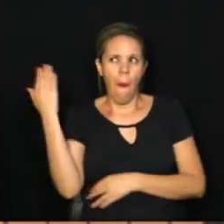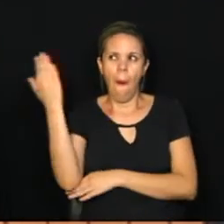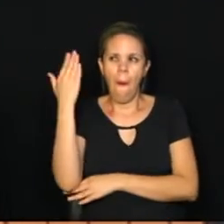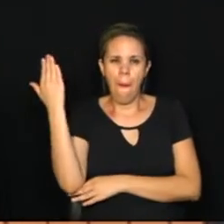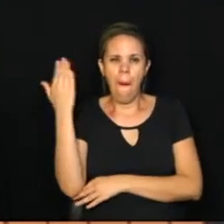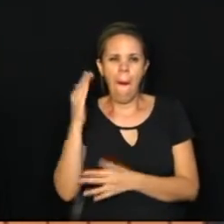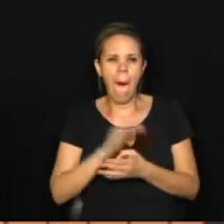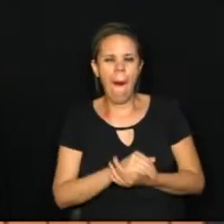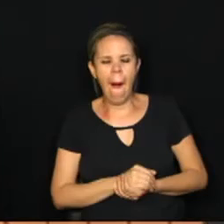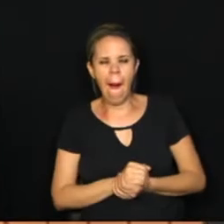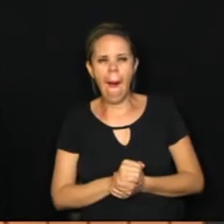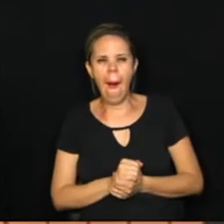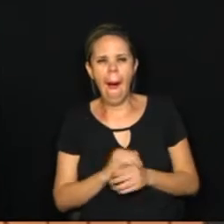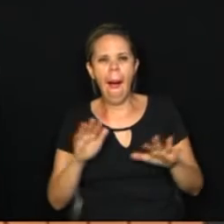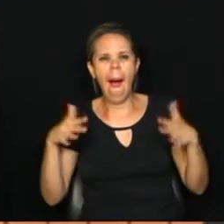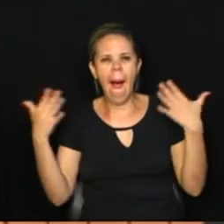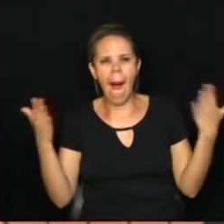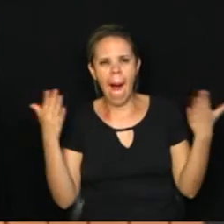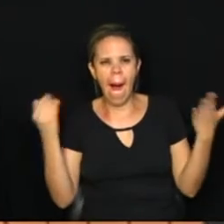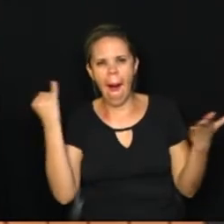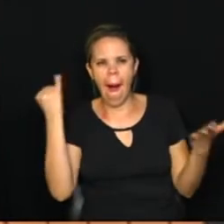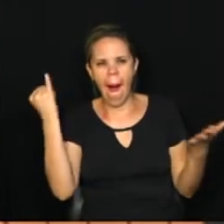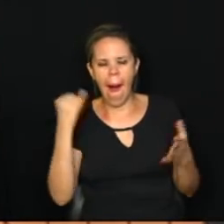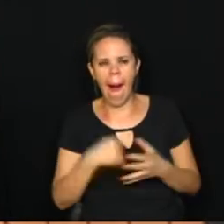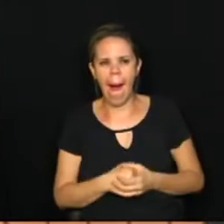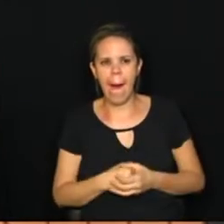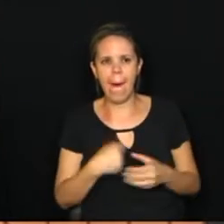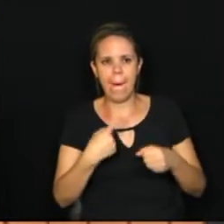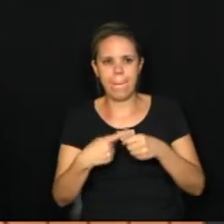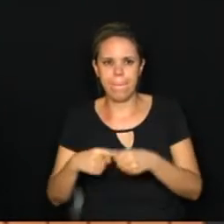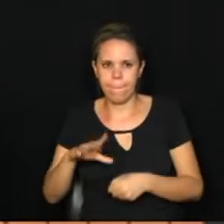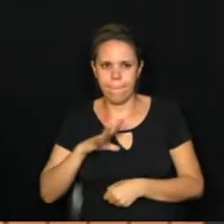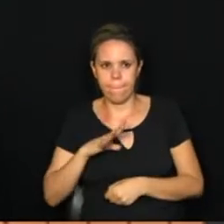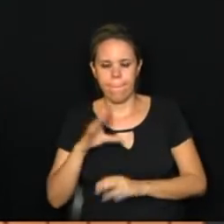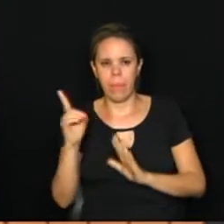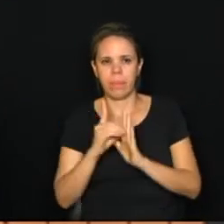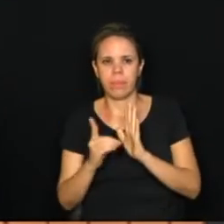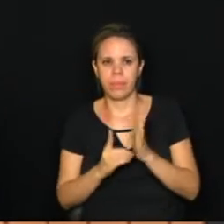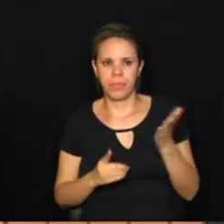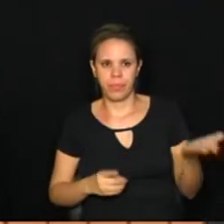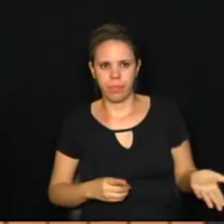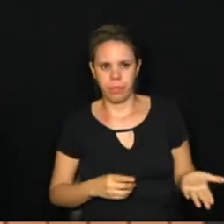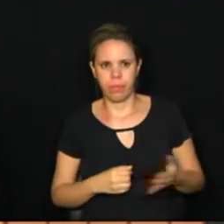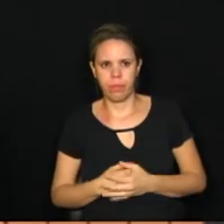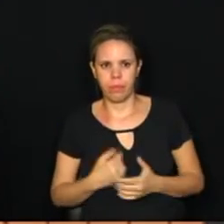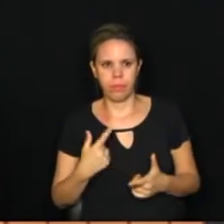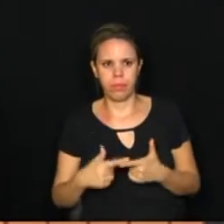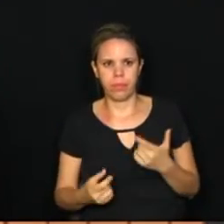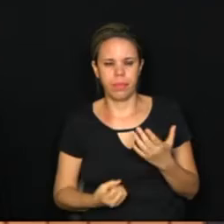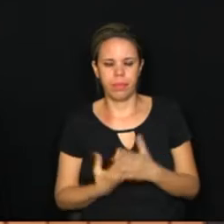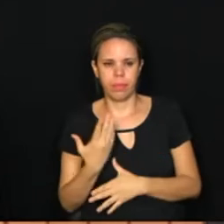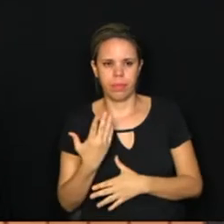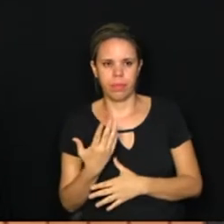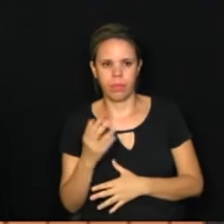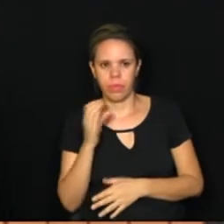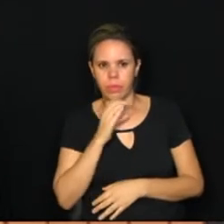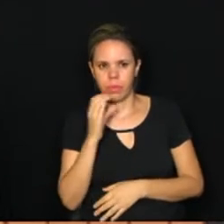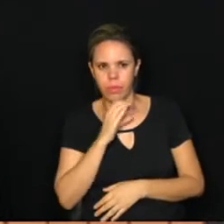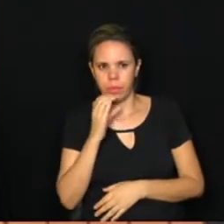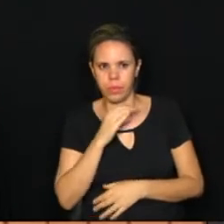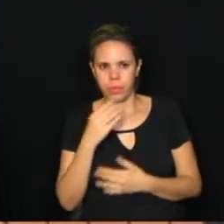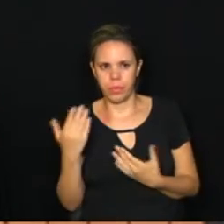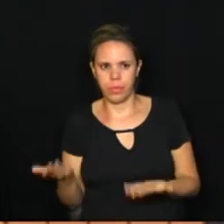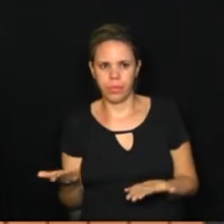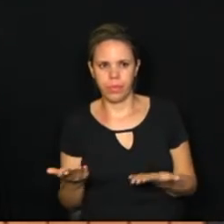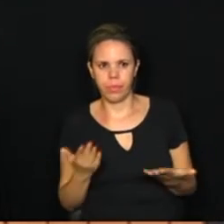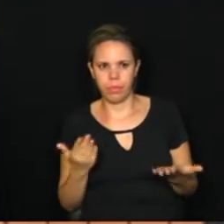Mas qual é a importância do município decretar eventualmente, estado de emergência, né?